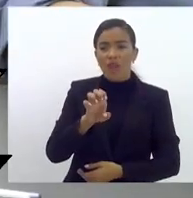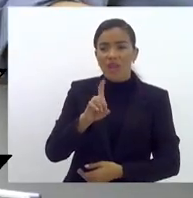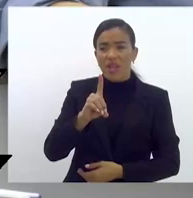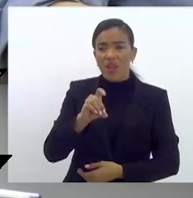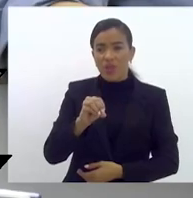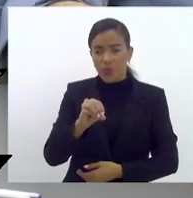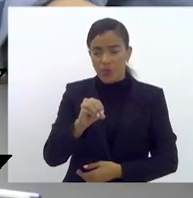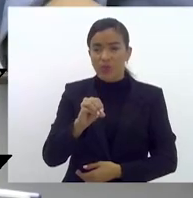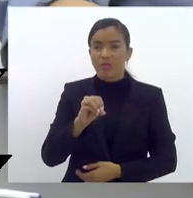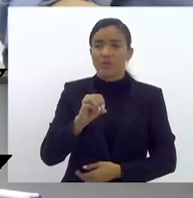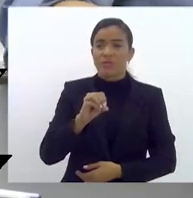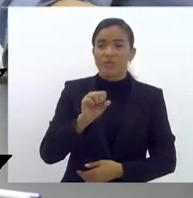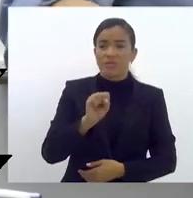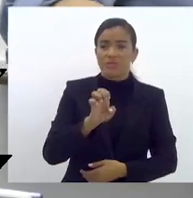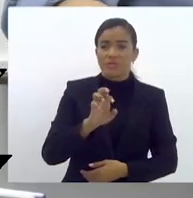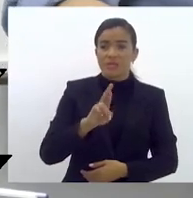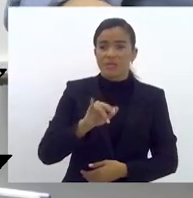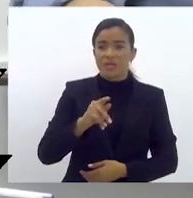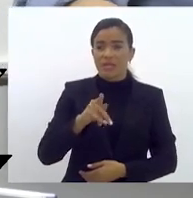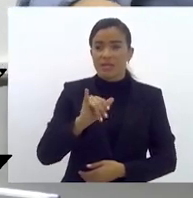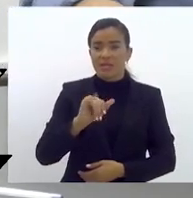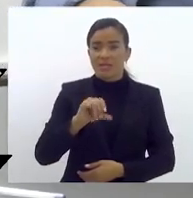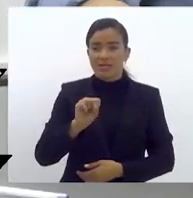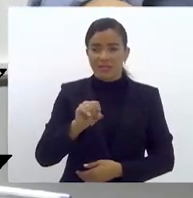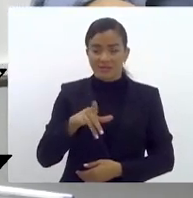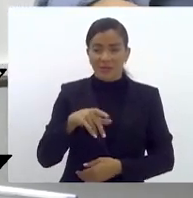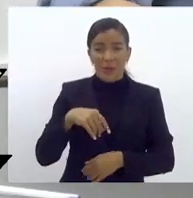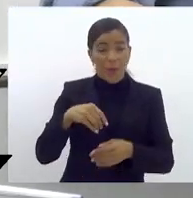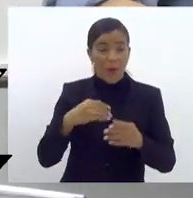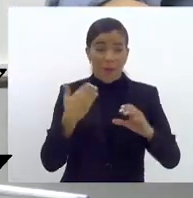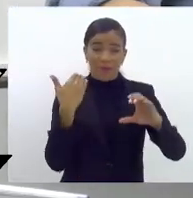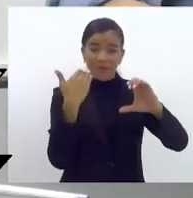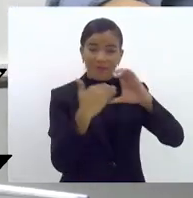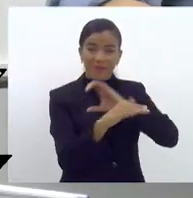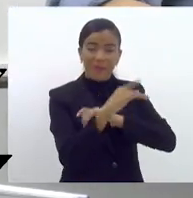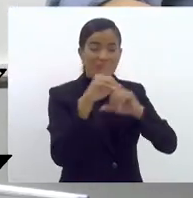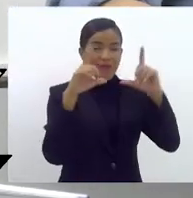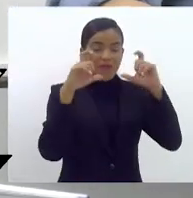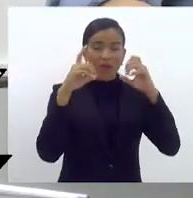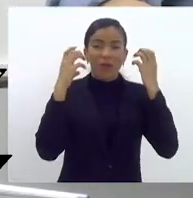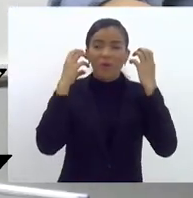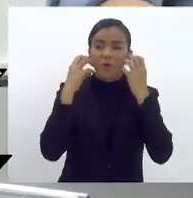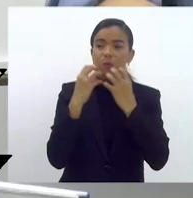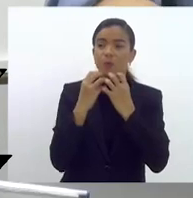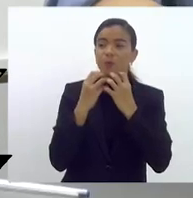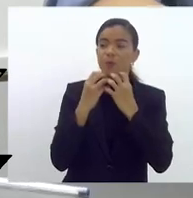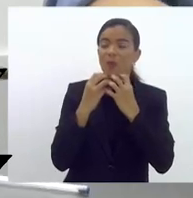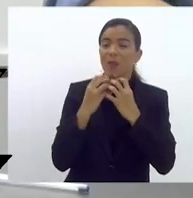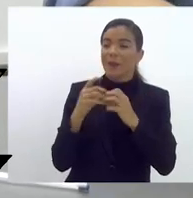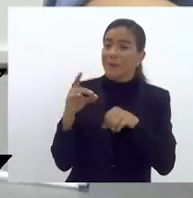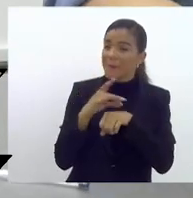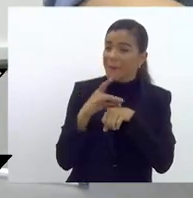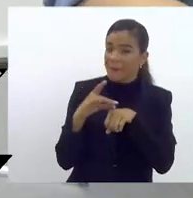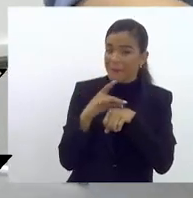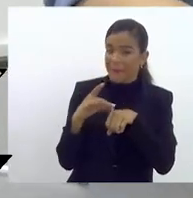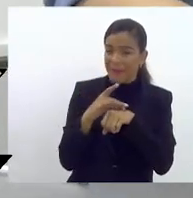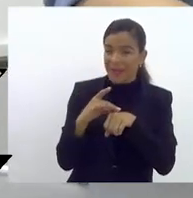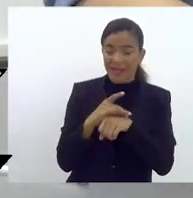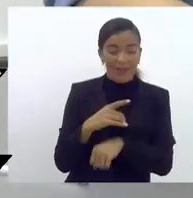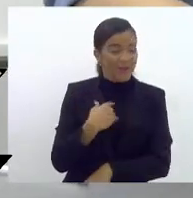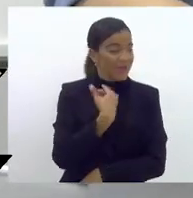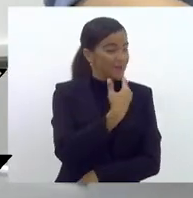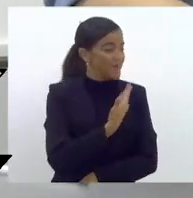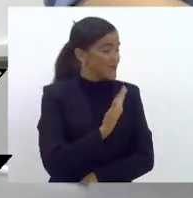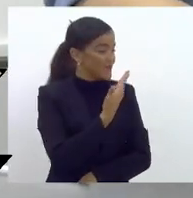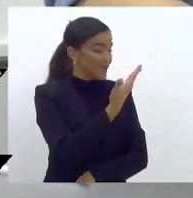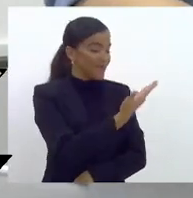algum tempo atrás eu mandei uma foto do deputado Municipal quem tá com barba preta ao lado do cerquilhos